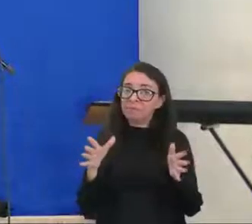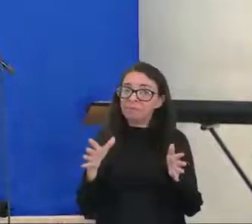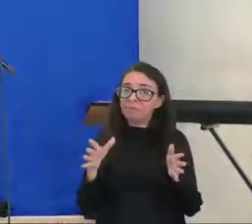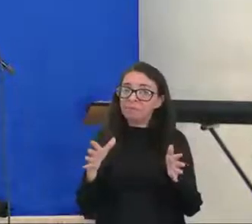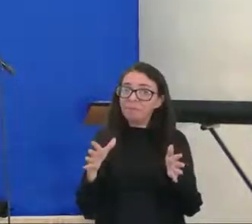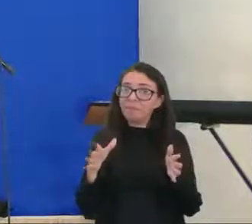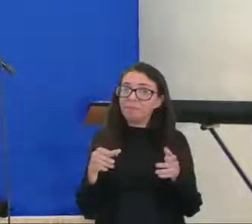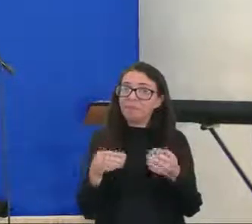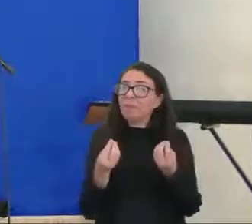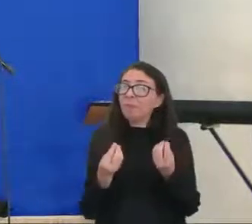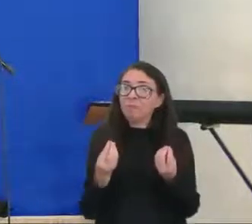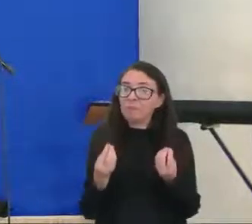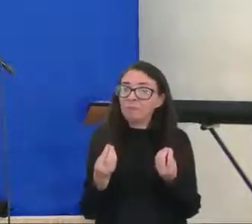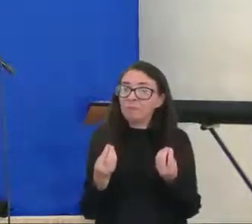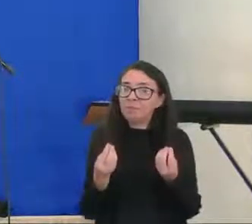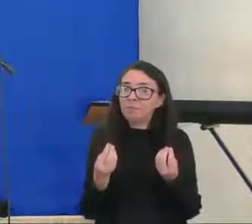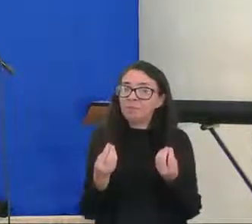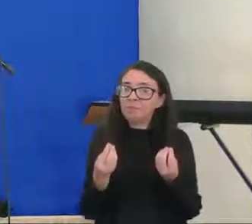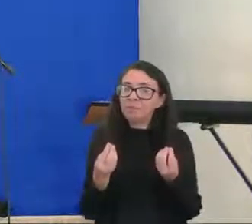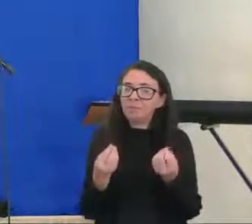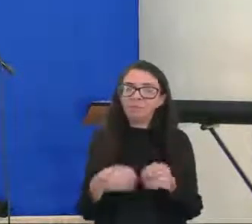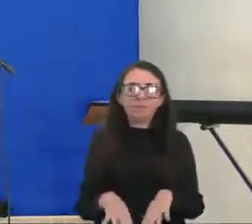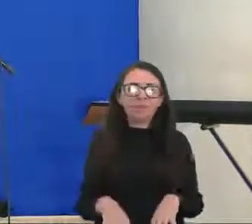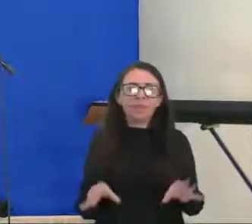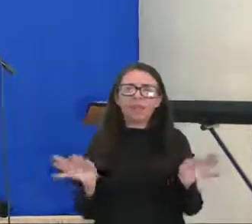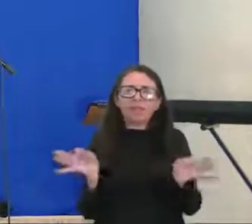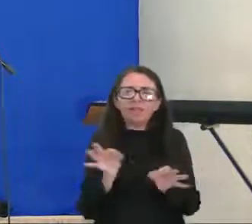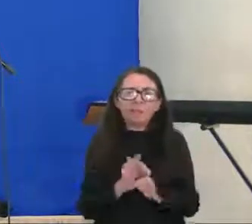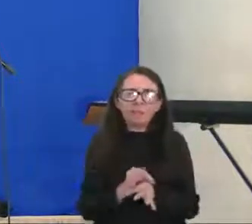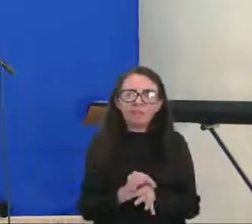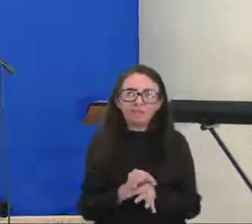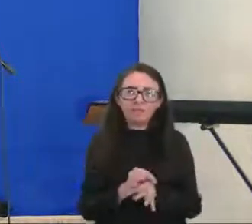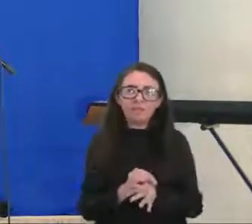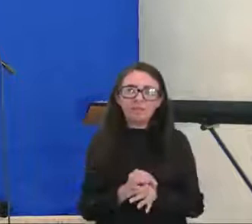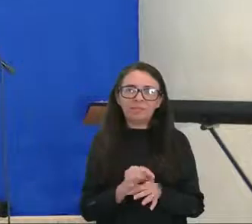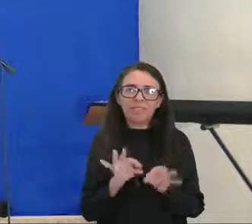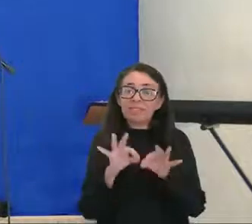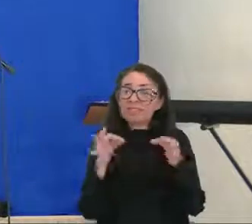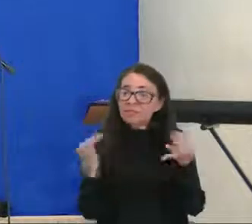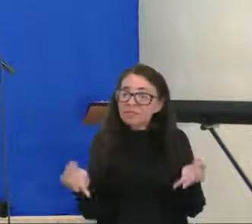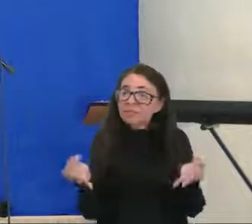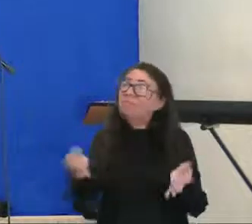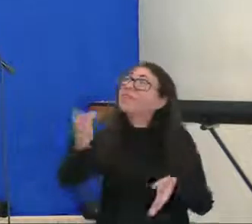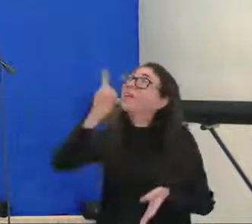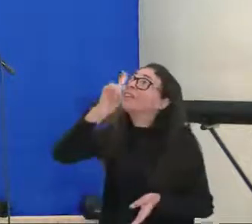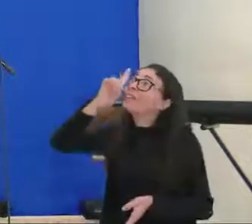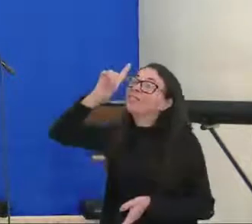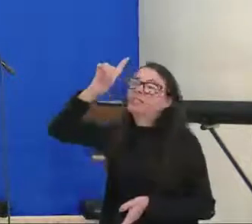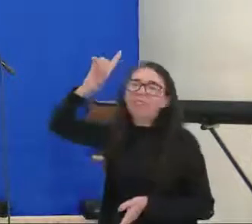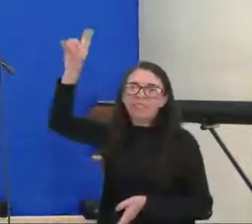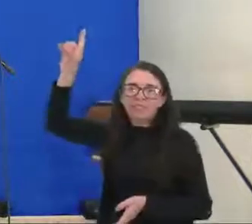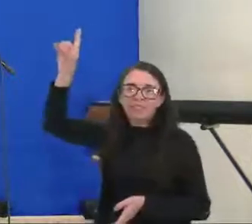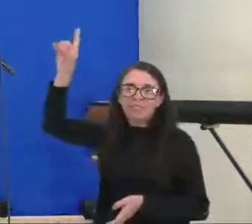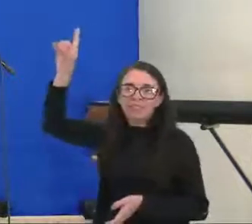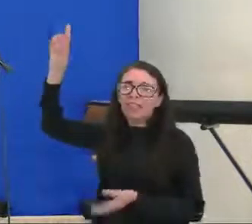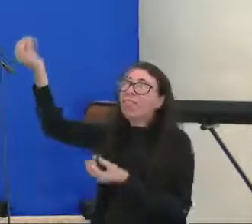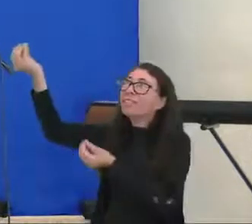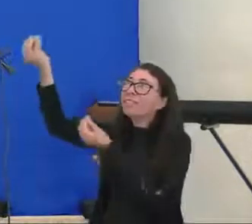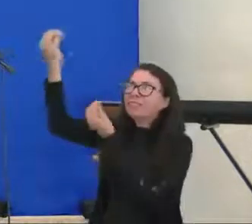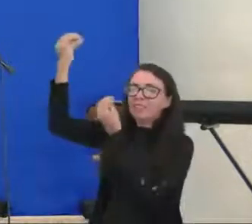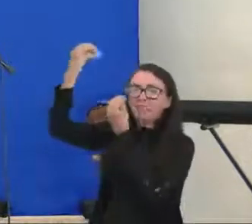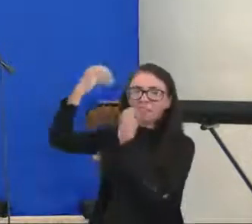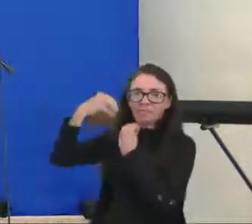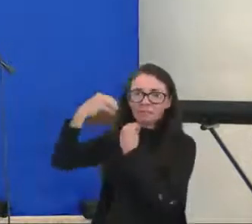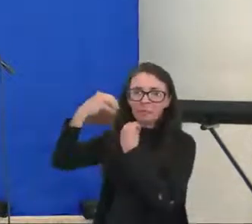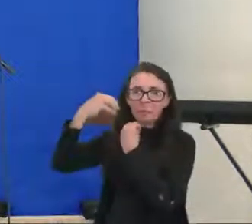Um exemplo aqui, interessante, continuando nessa questão do Antigo Testamento, eu dei uma pincelada no Novo